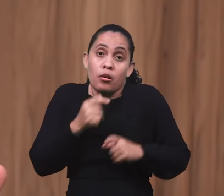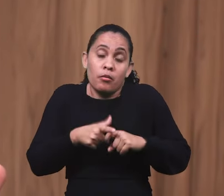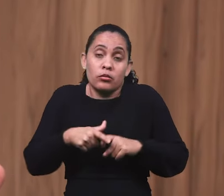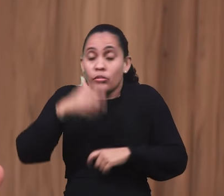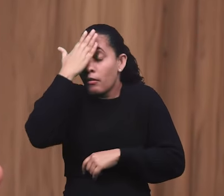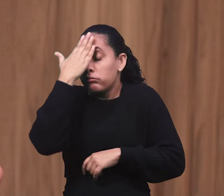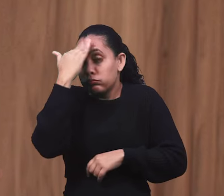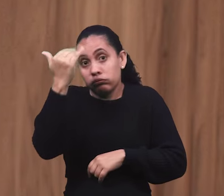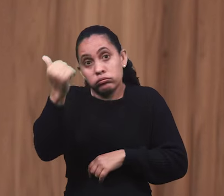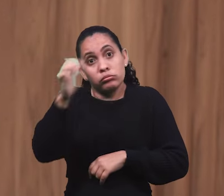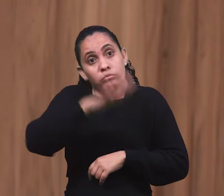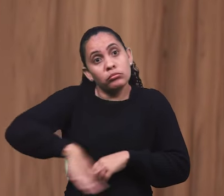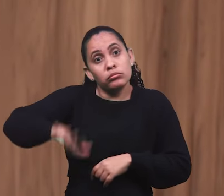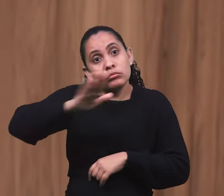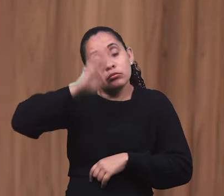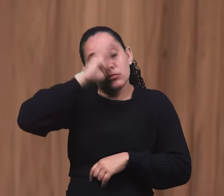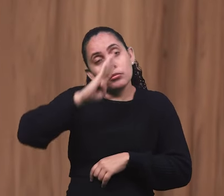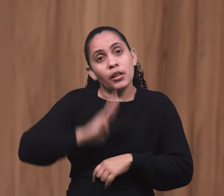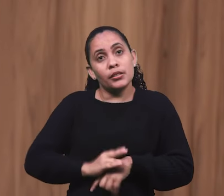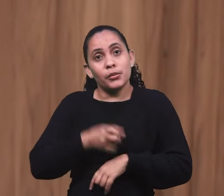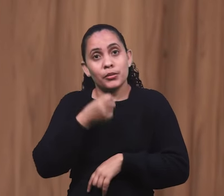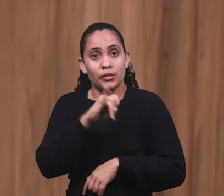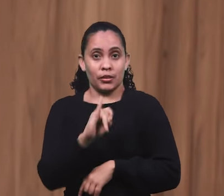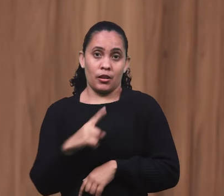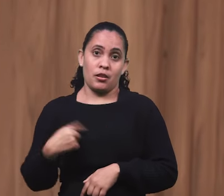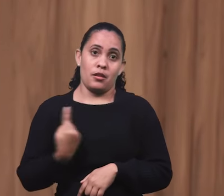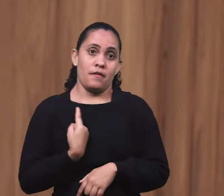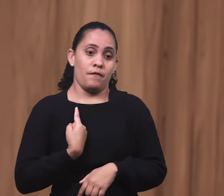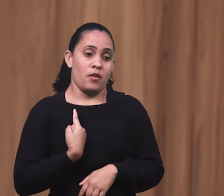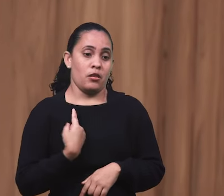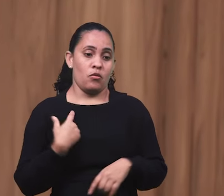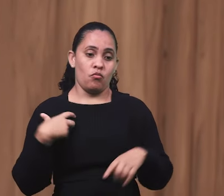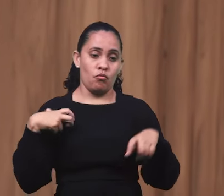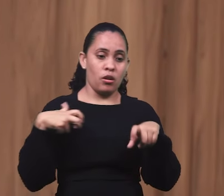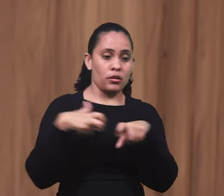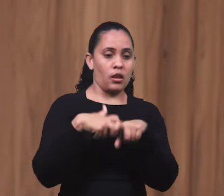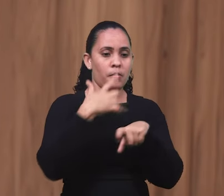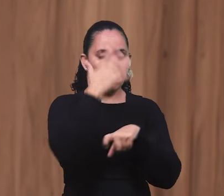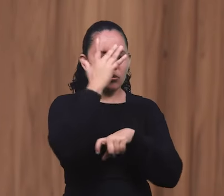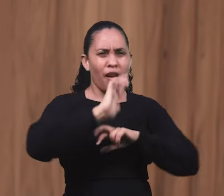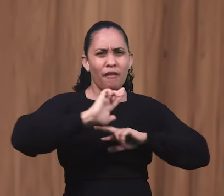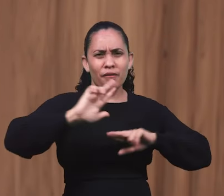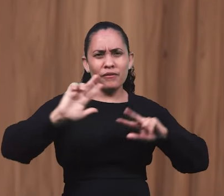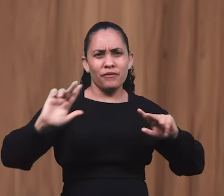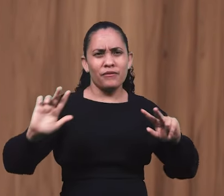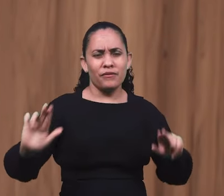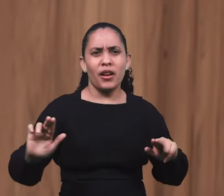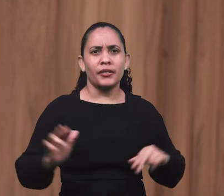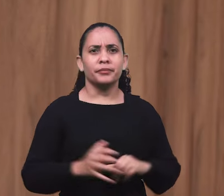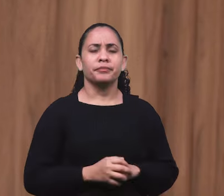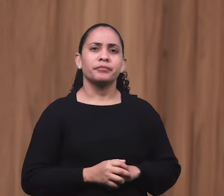cirurgia do Brasil. Se por acaso tivesse um acidente, um monte de gente tivesse